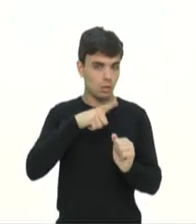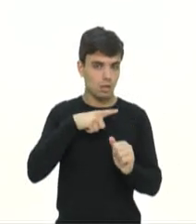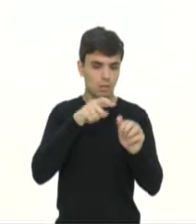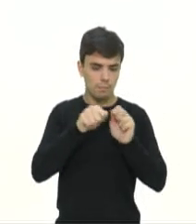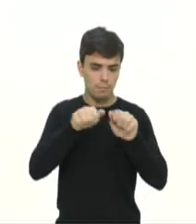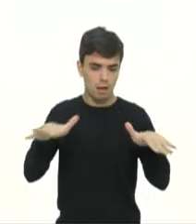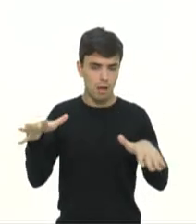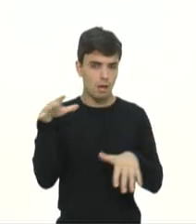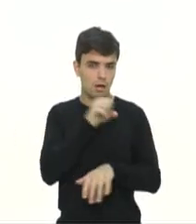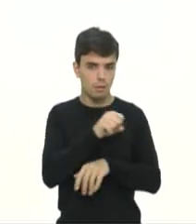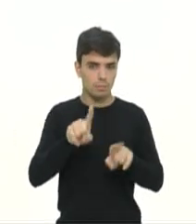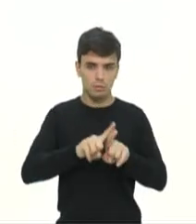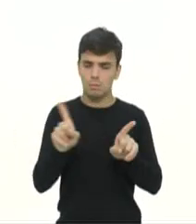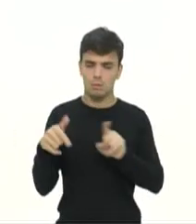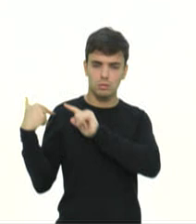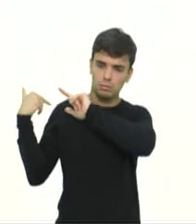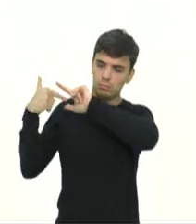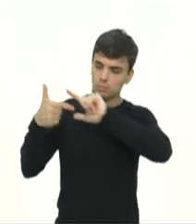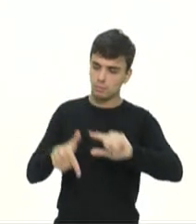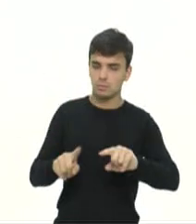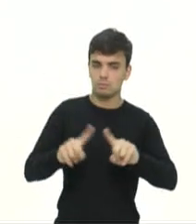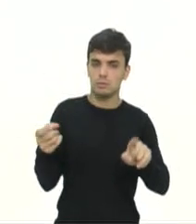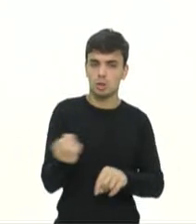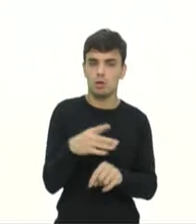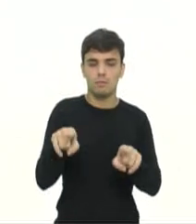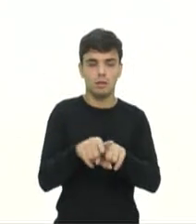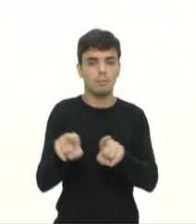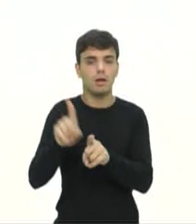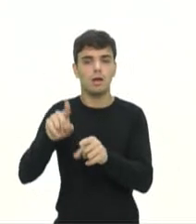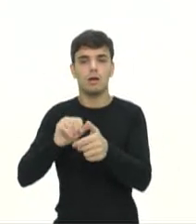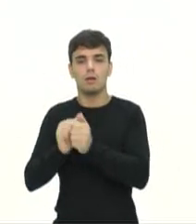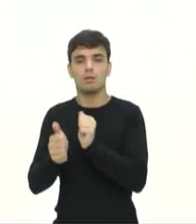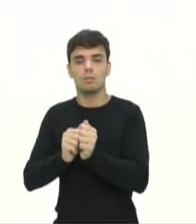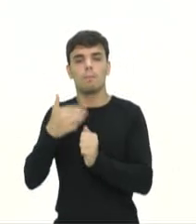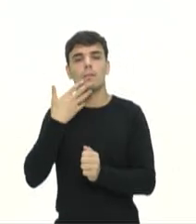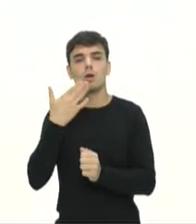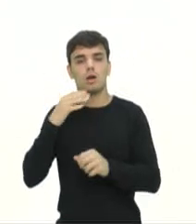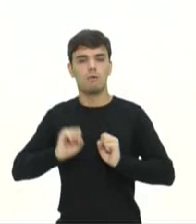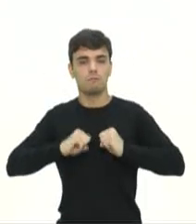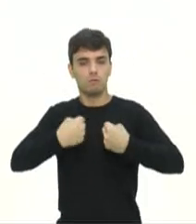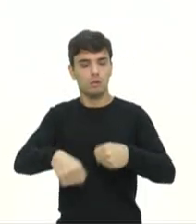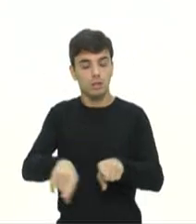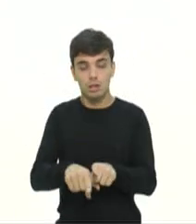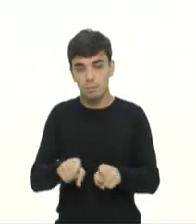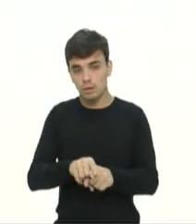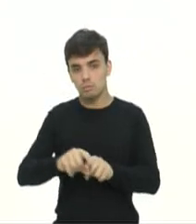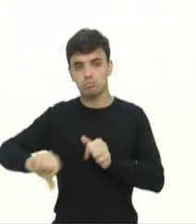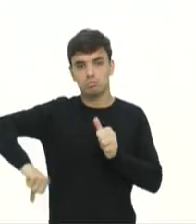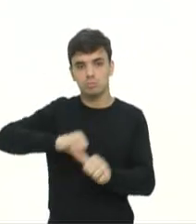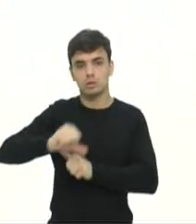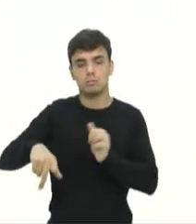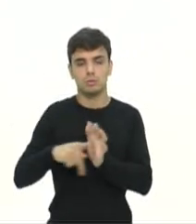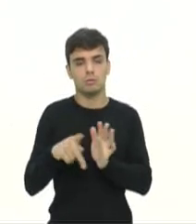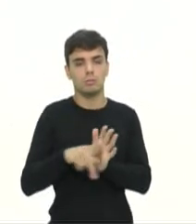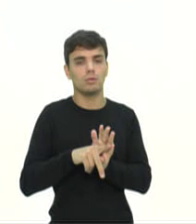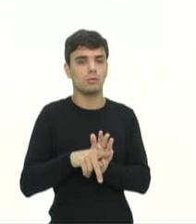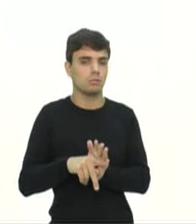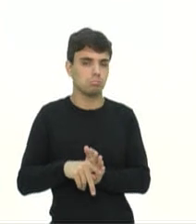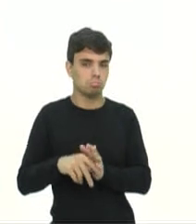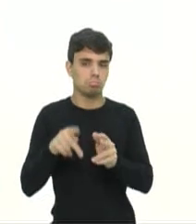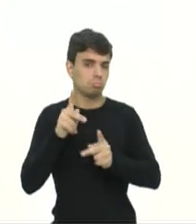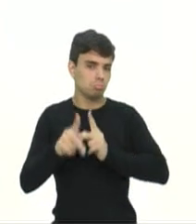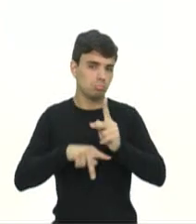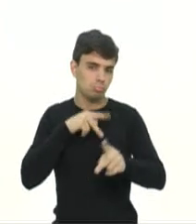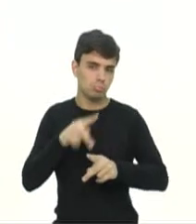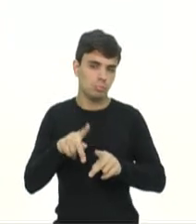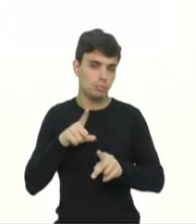não apenas entre as gerações mais novas, como um esporte para melhorar a força, mas também tem se tornado um meio popular de exercício para